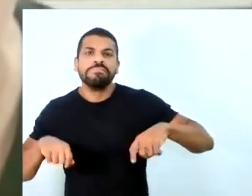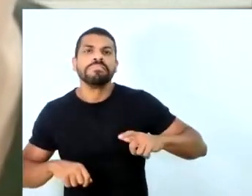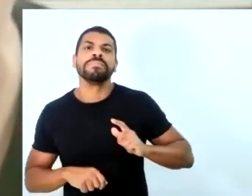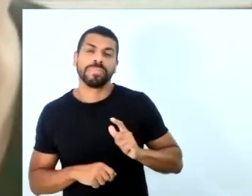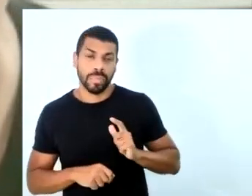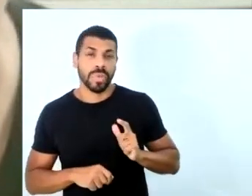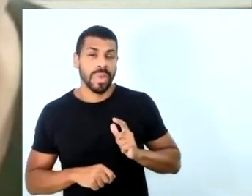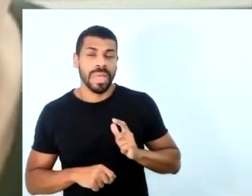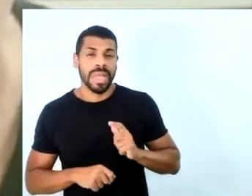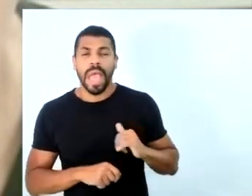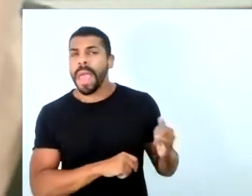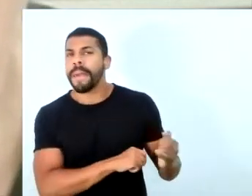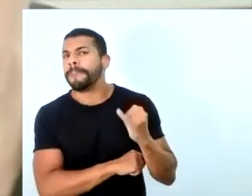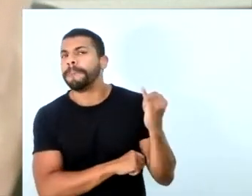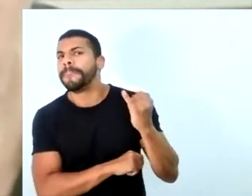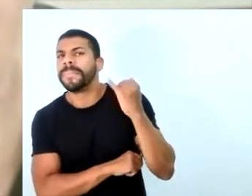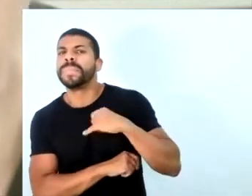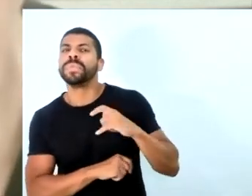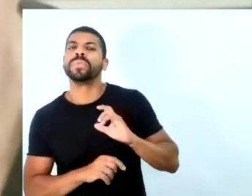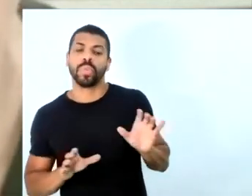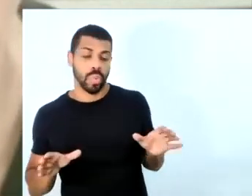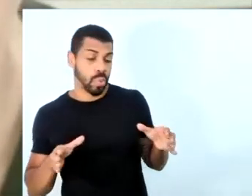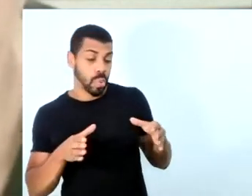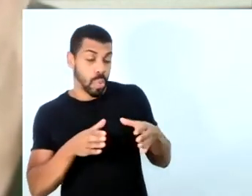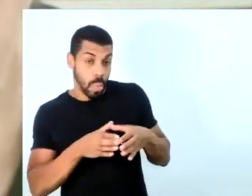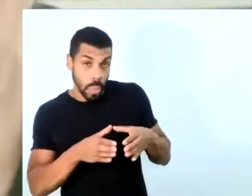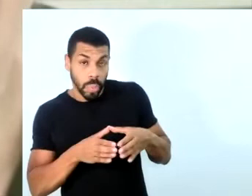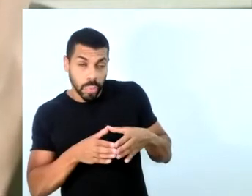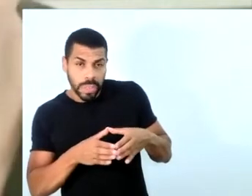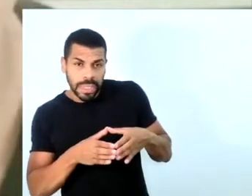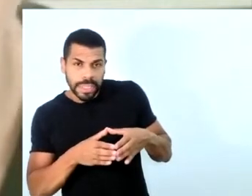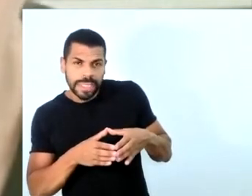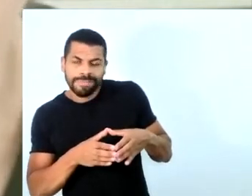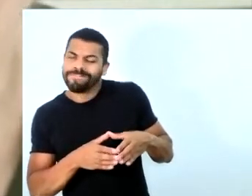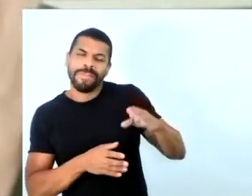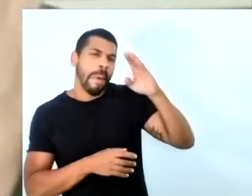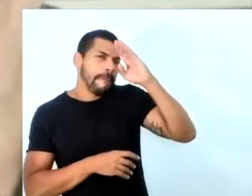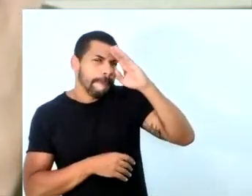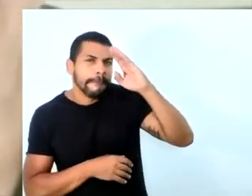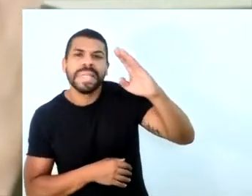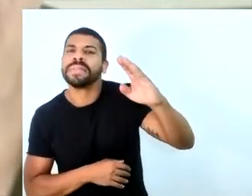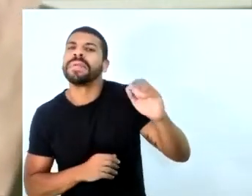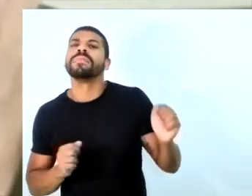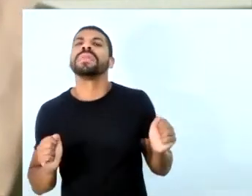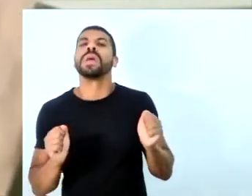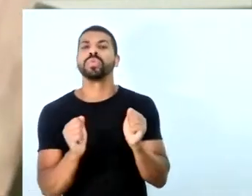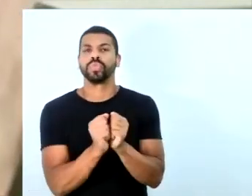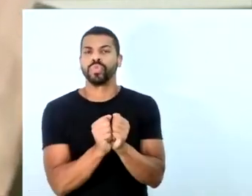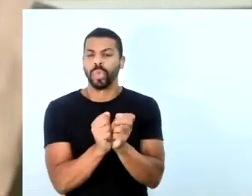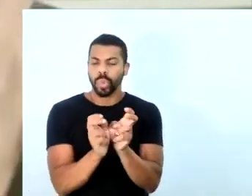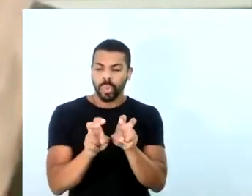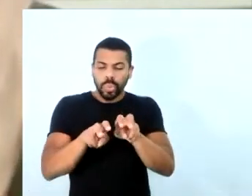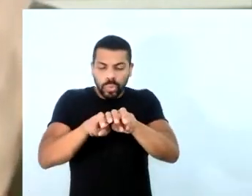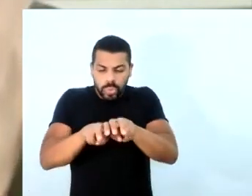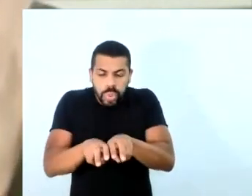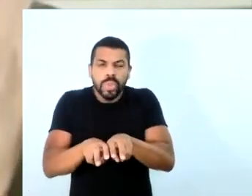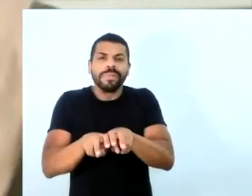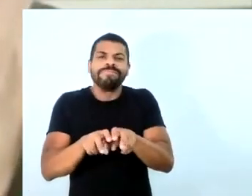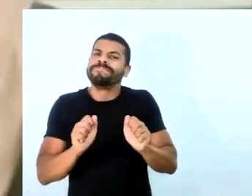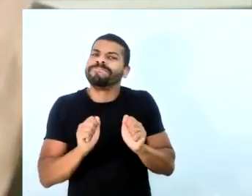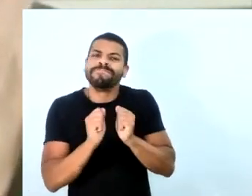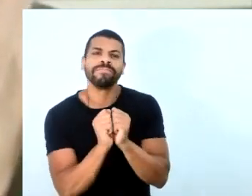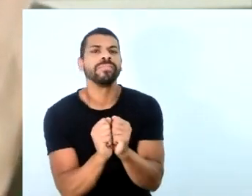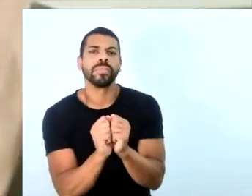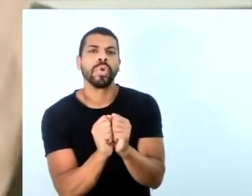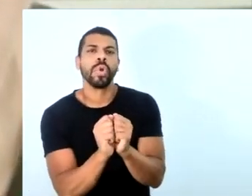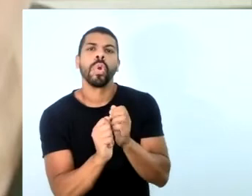fundamental. Os coletivos são fundamentais. Eu faço parte da APAN, né? E é fundamental estar junto. Porque quando você está junto,